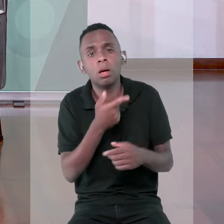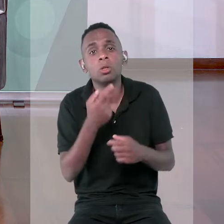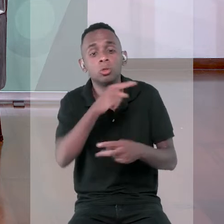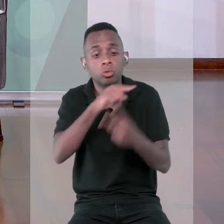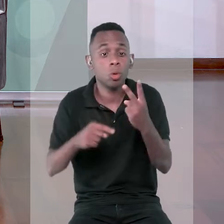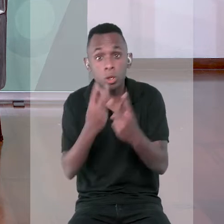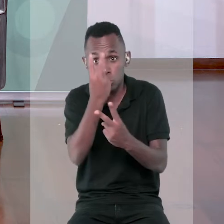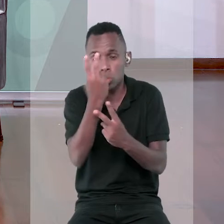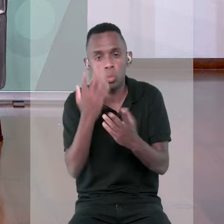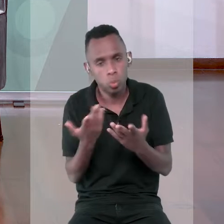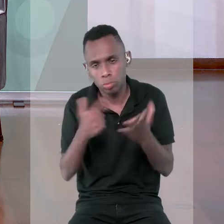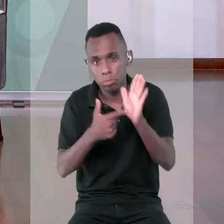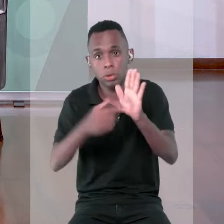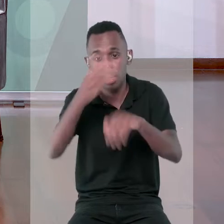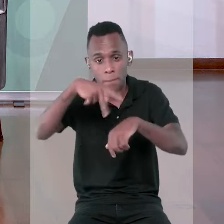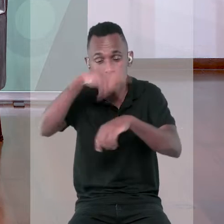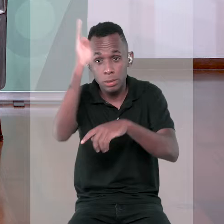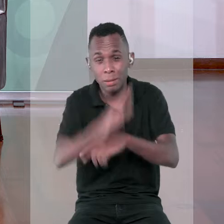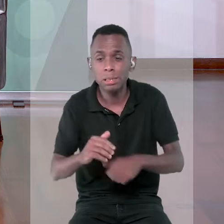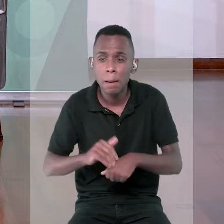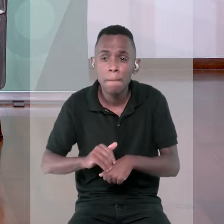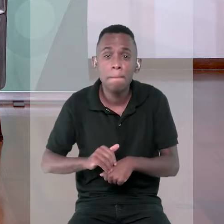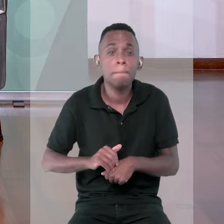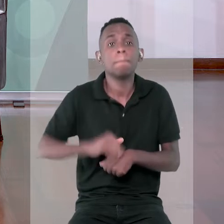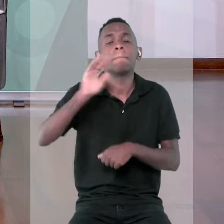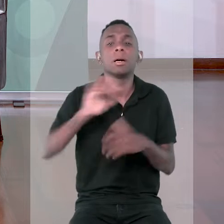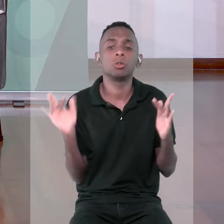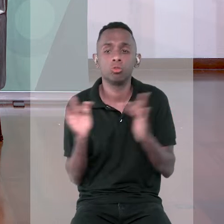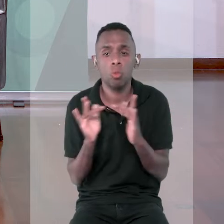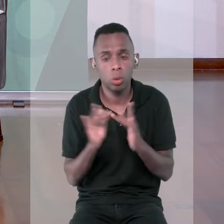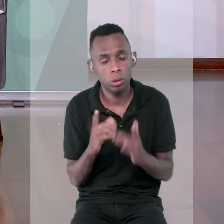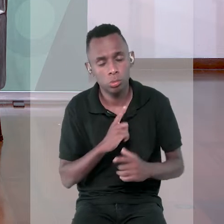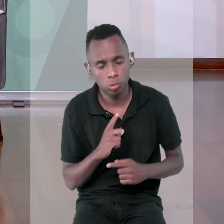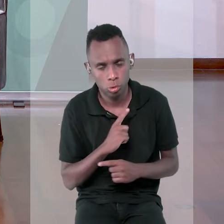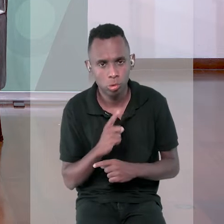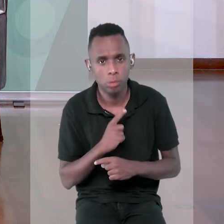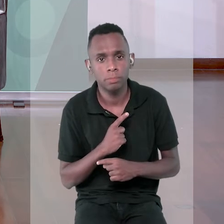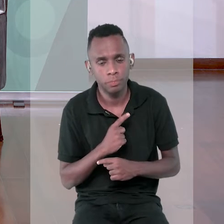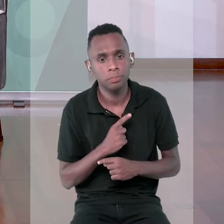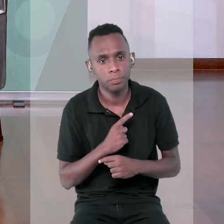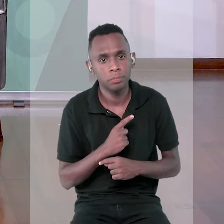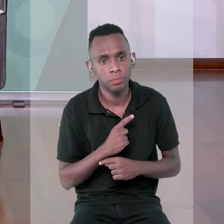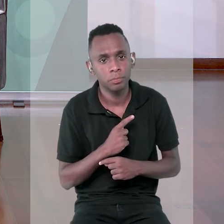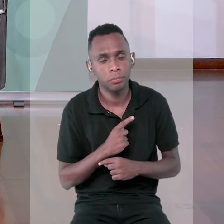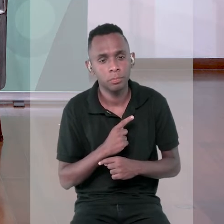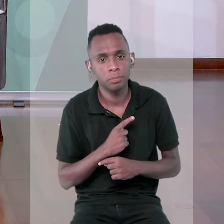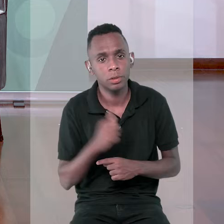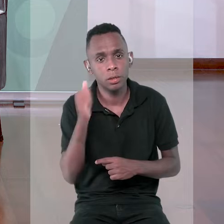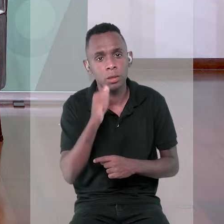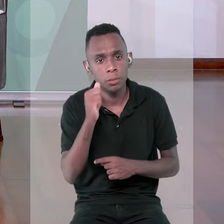queria, evidente, trazer para o Brasil, e a que mais tinha pontos de contato era a